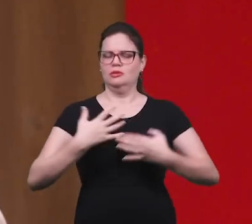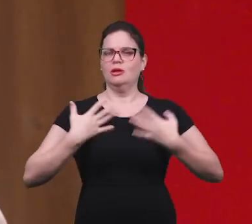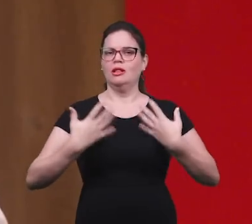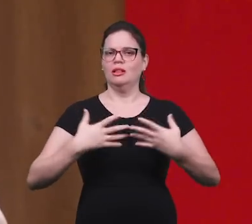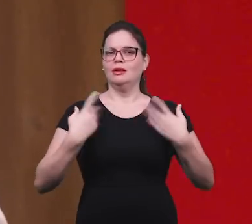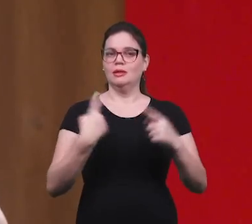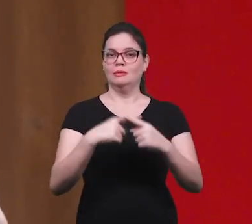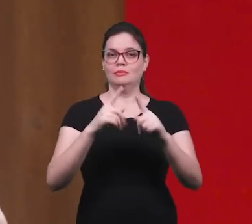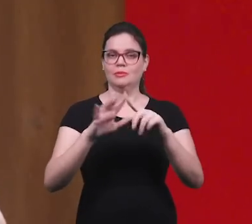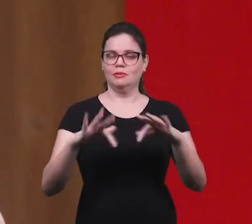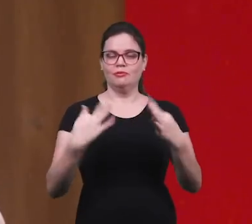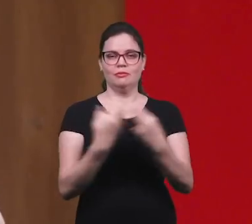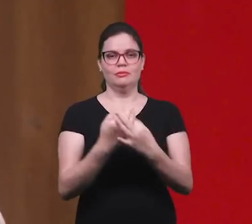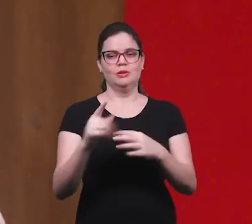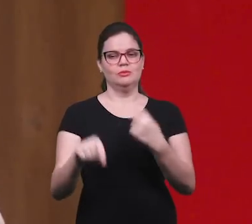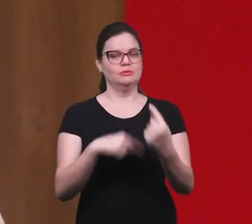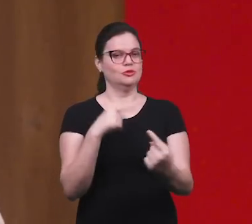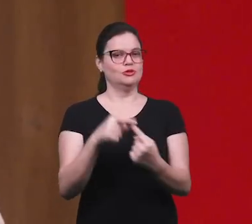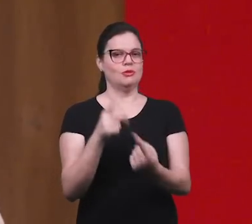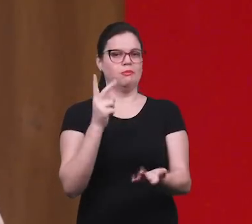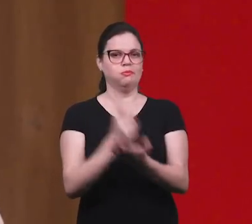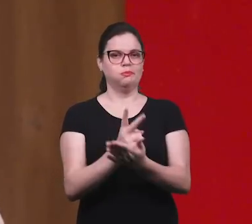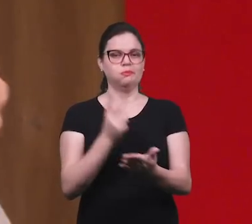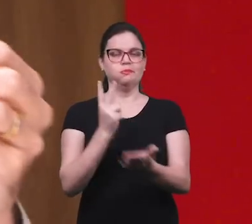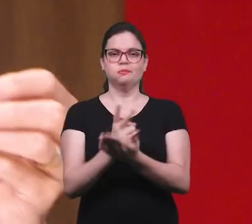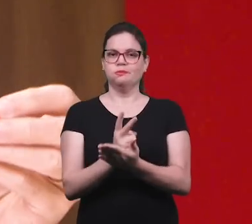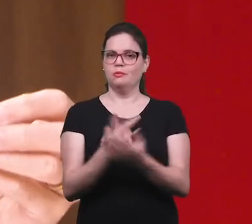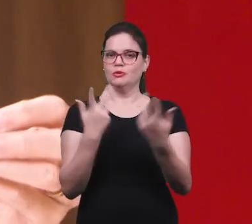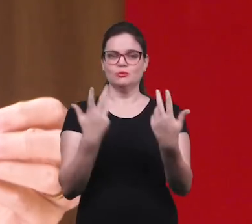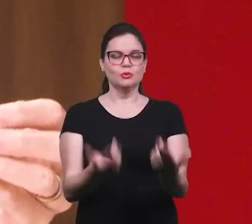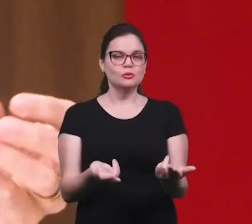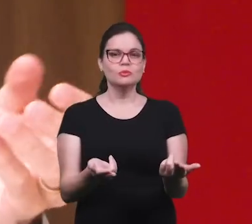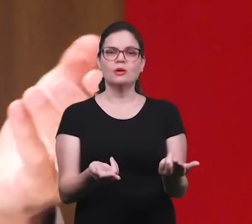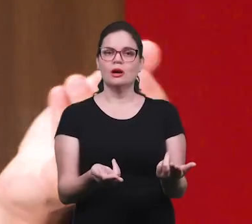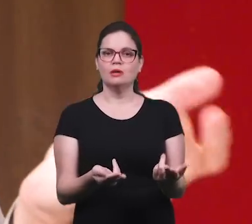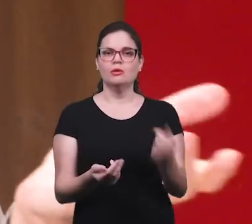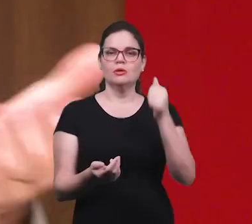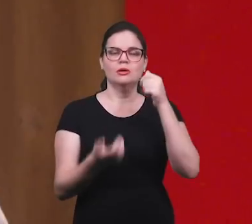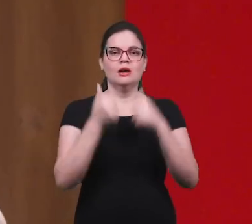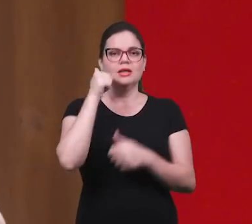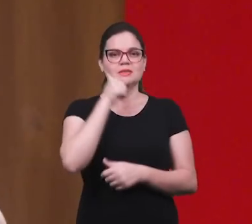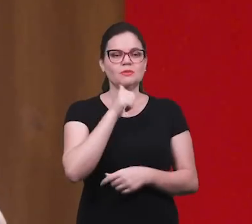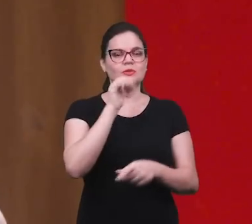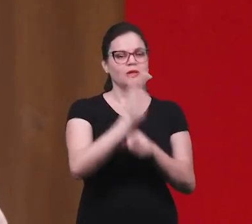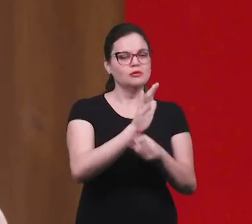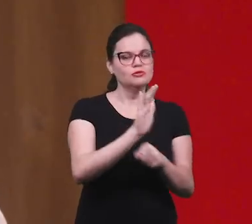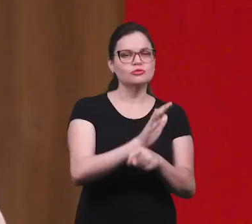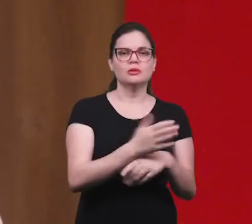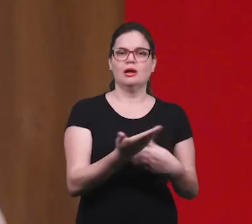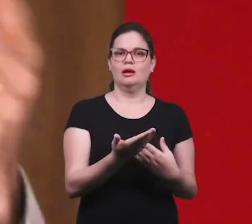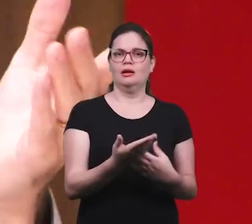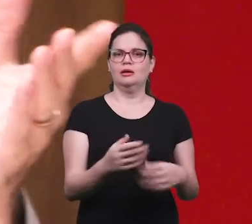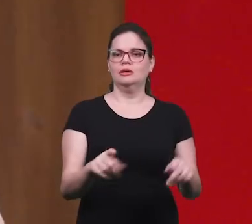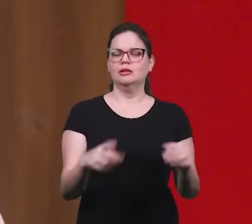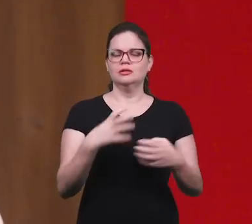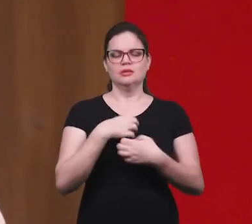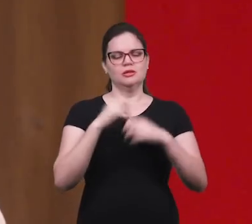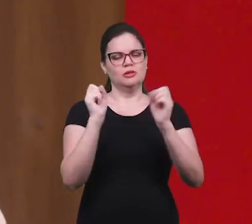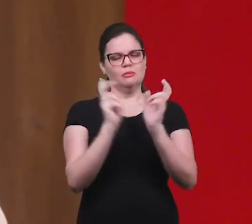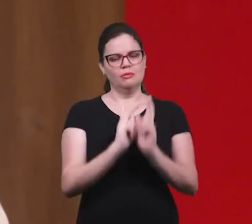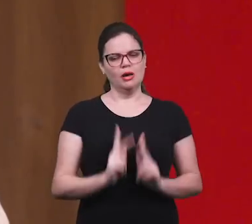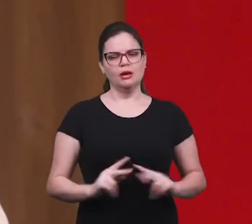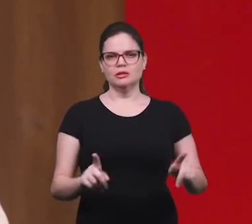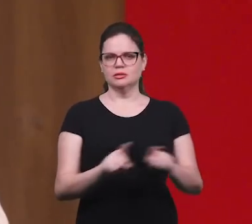envolvida nesse propósito da esposa auxiliar o esposo, isso traz paz, traz crescimento, não